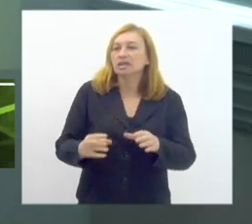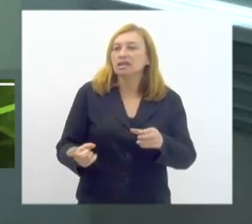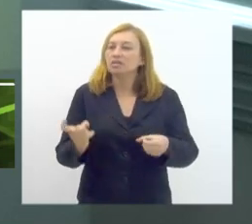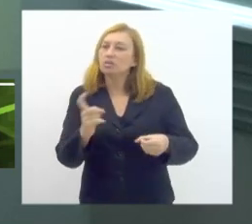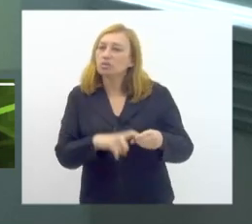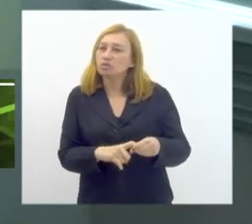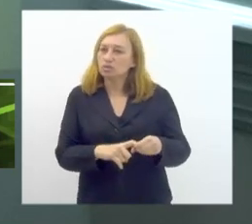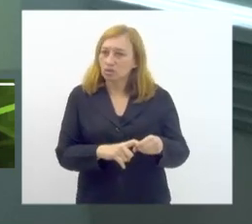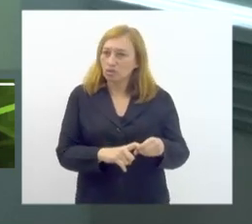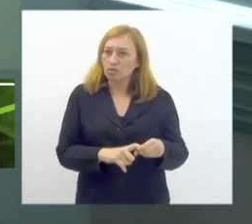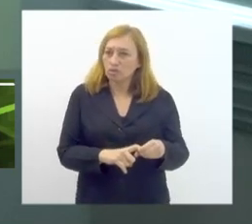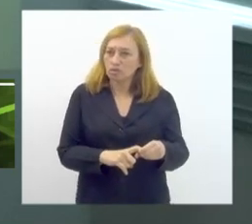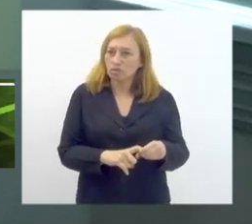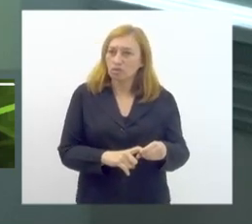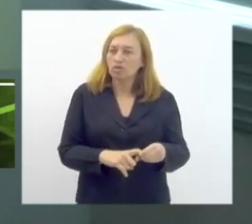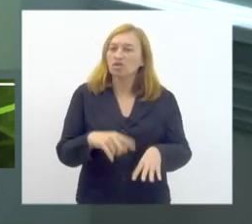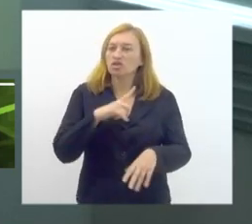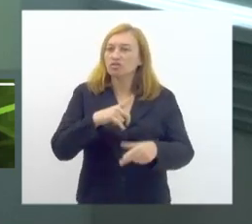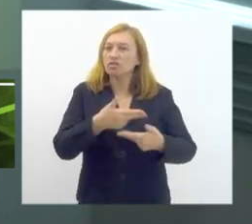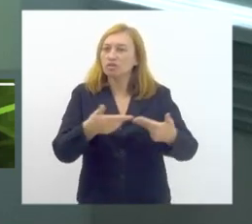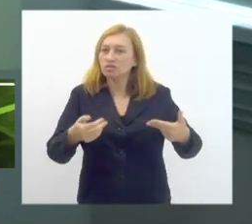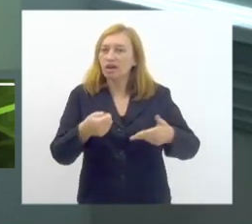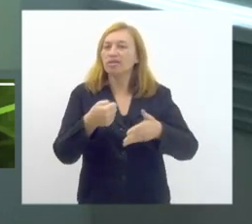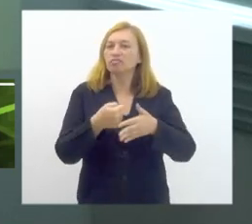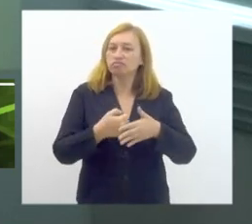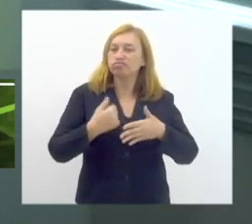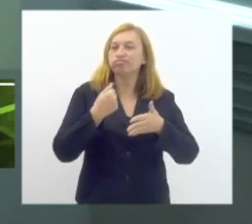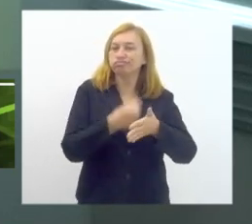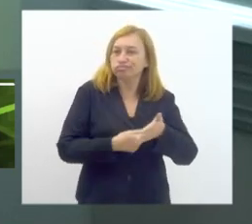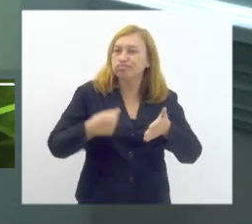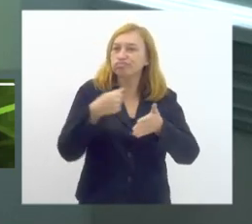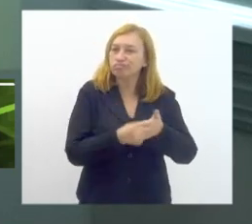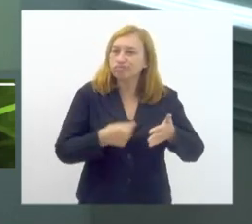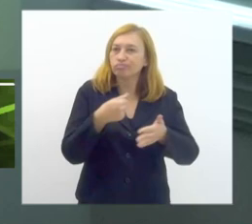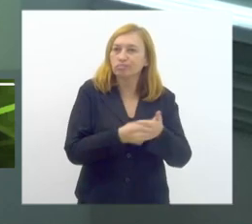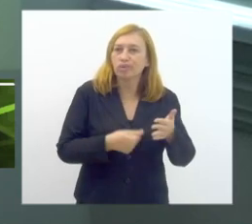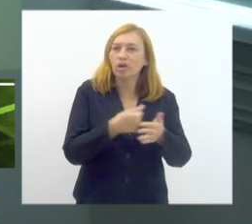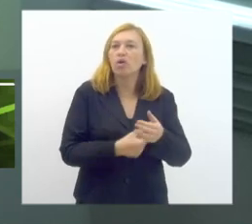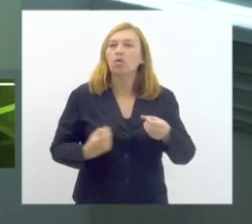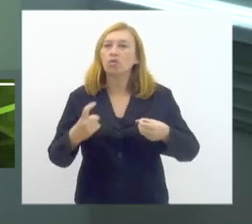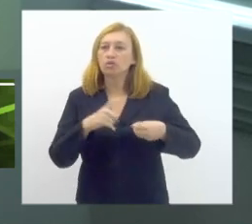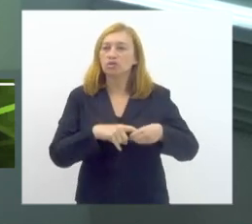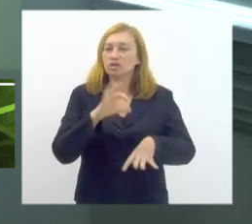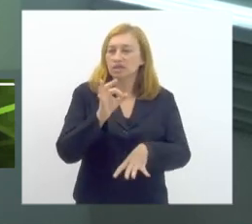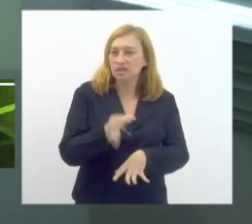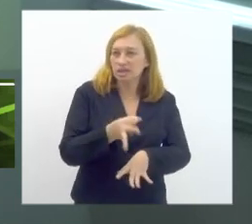ele, já tivemos várias tentativas de fazer com que o consórcio